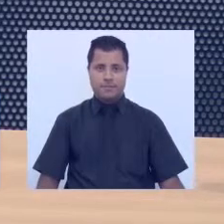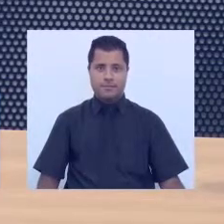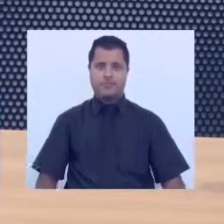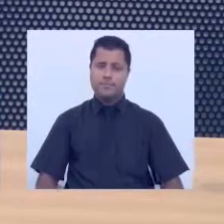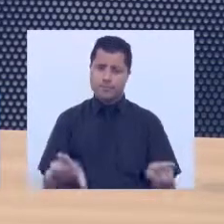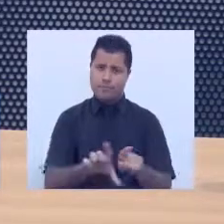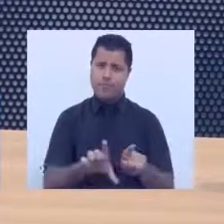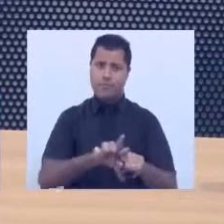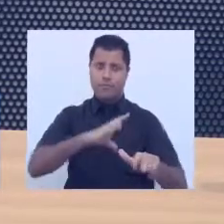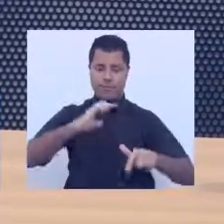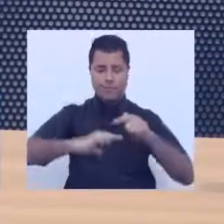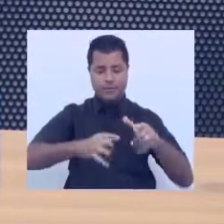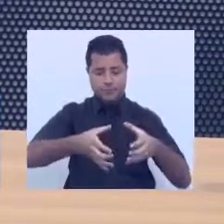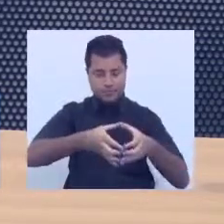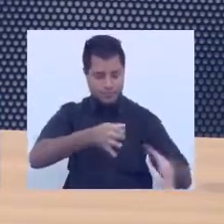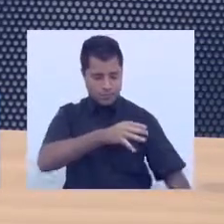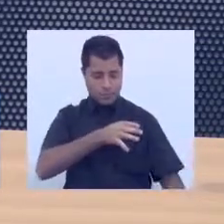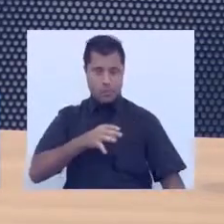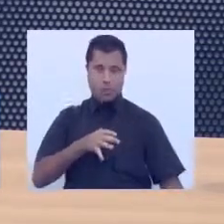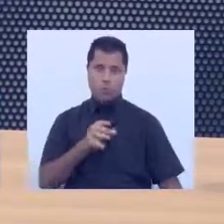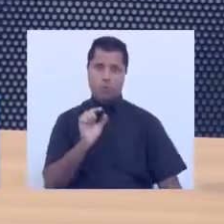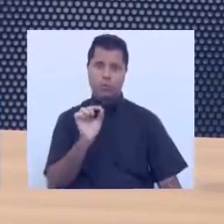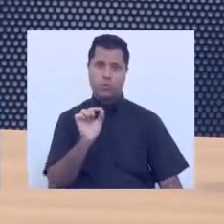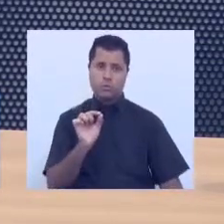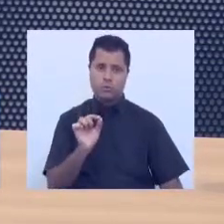da coordenadoria, além